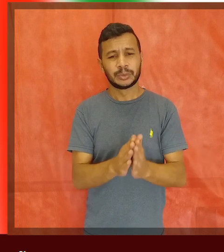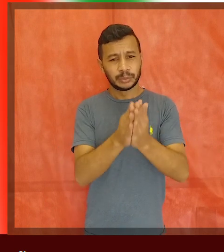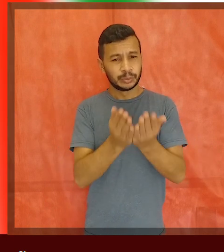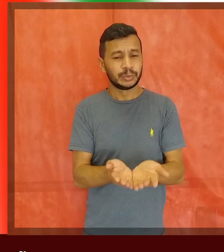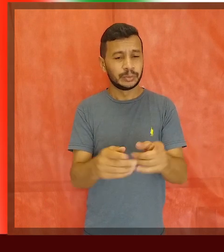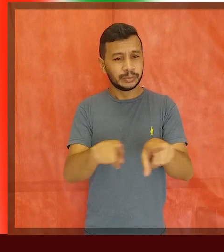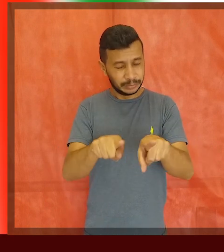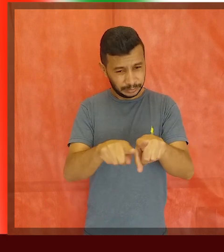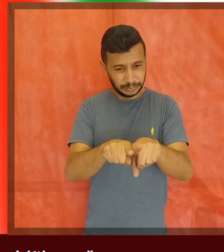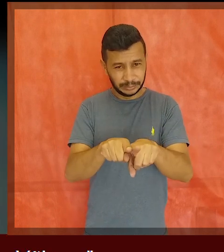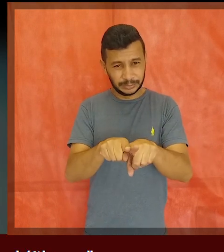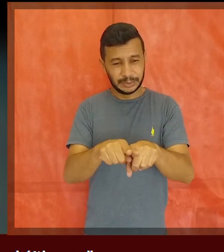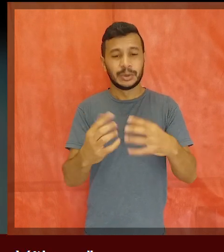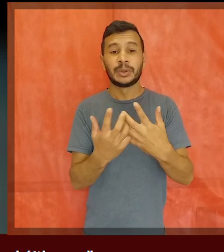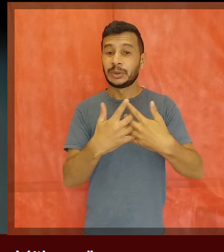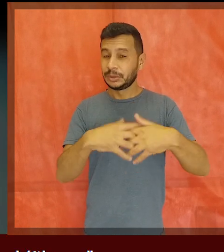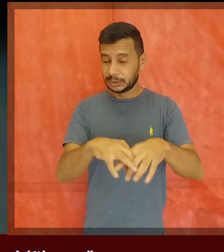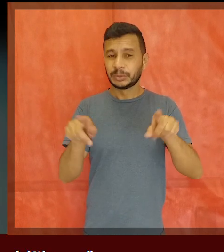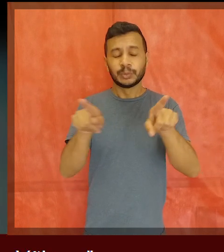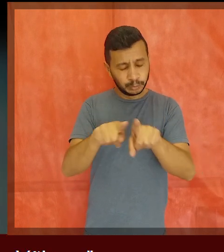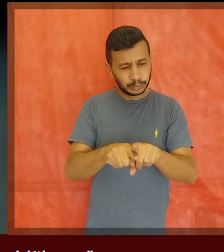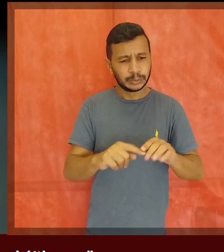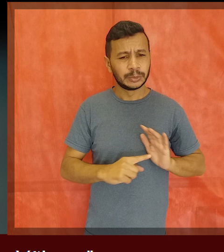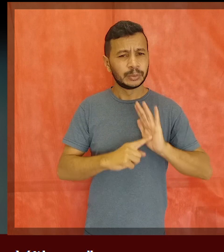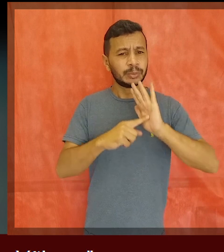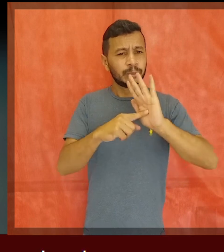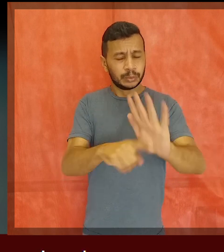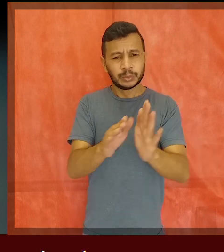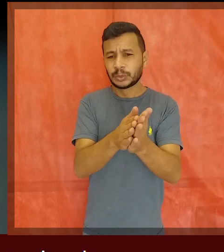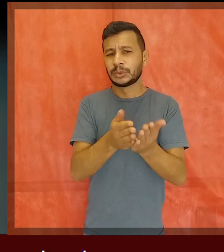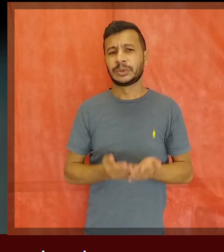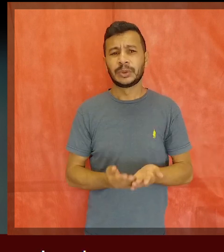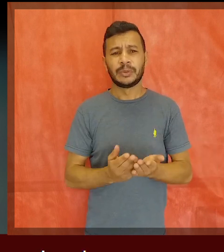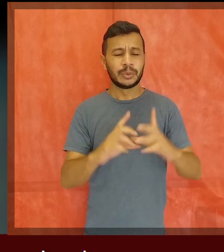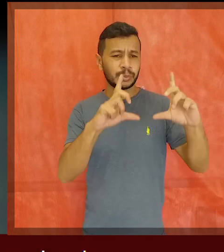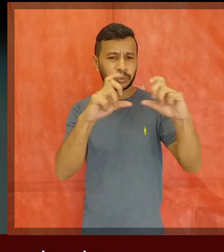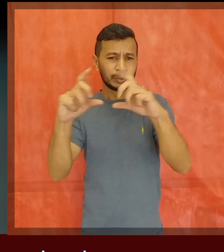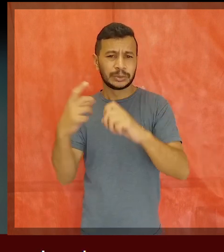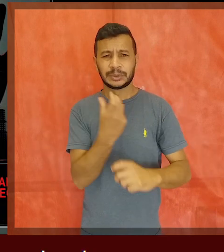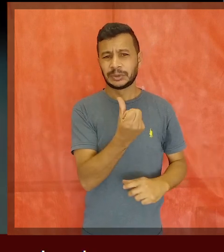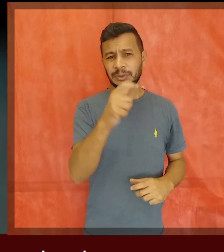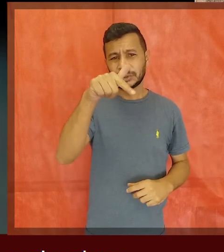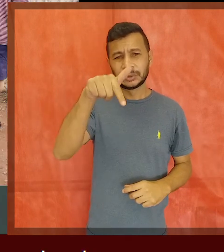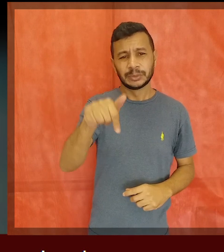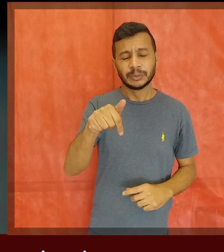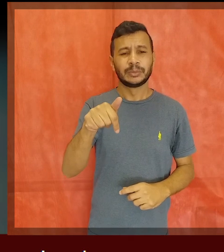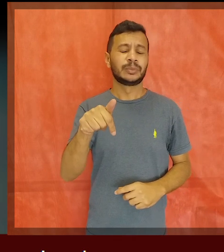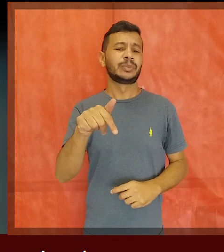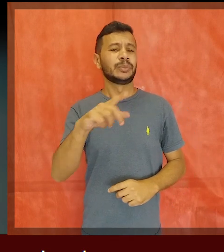estimular a prevenção. O sindicato lança o Ambiente de Trabalho e Suas Vítimas, com 67 fotos